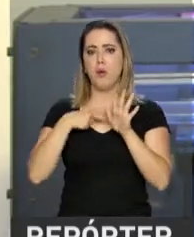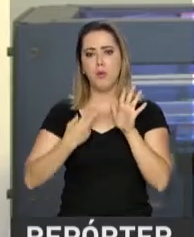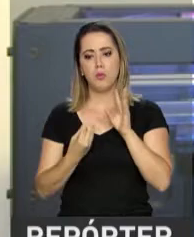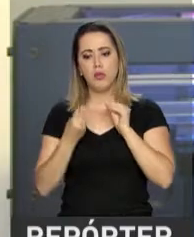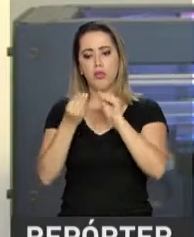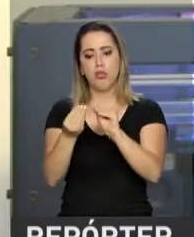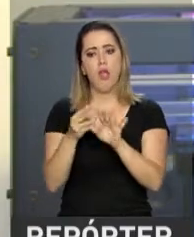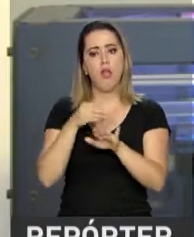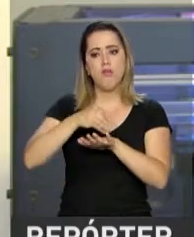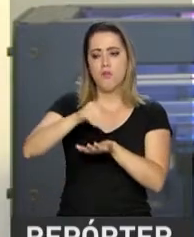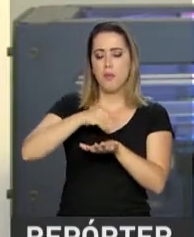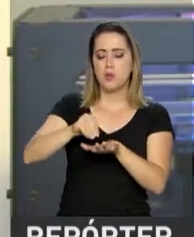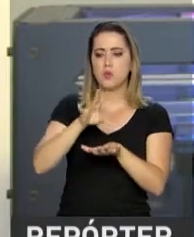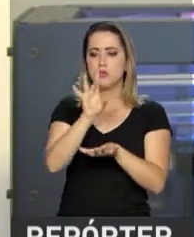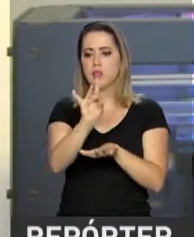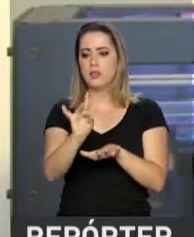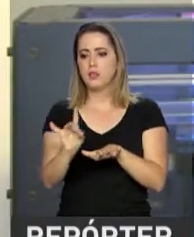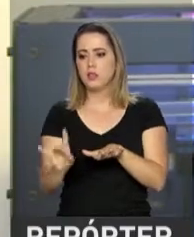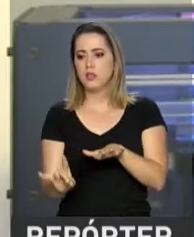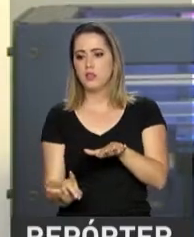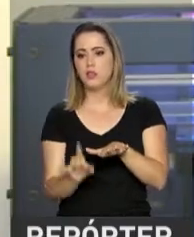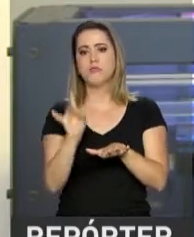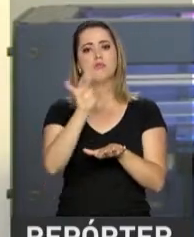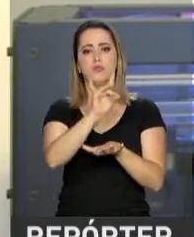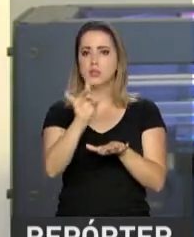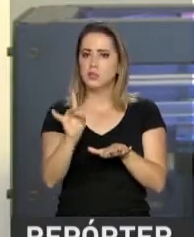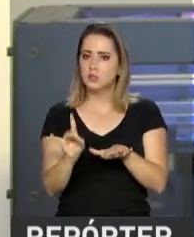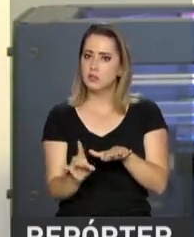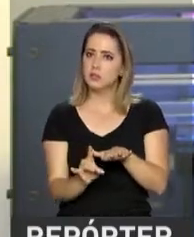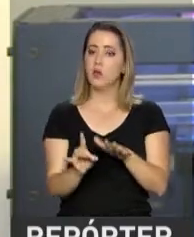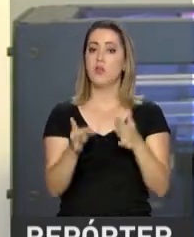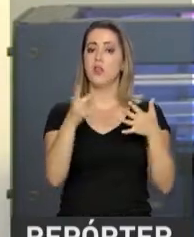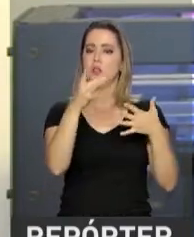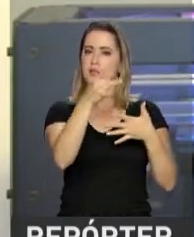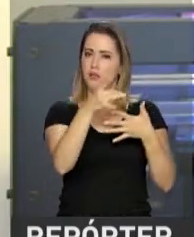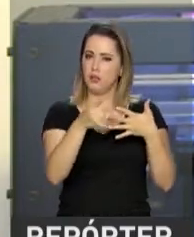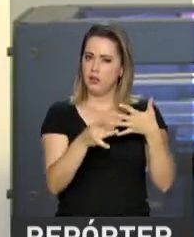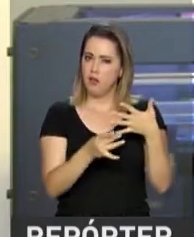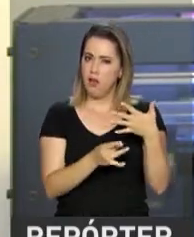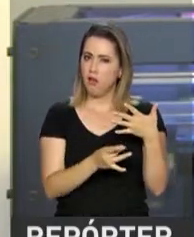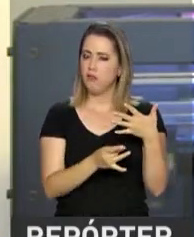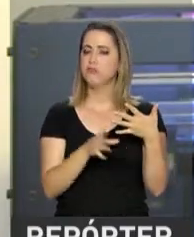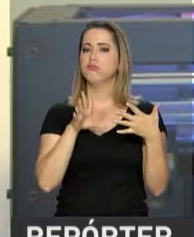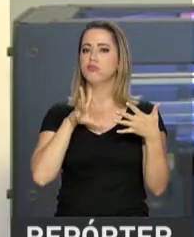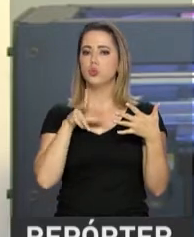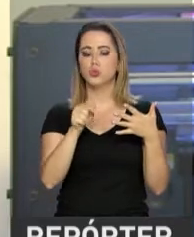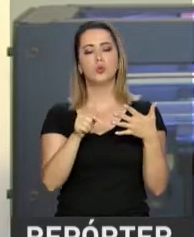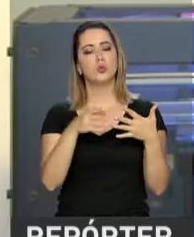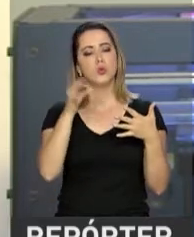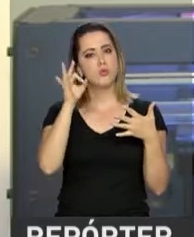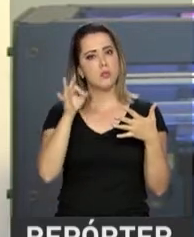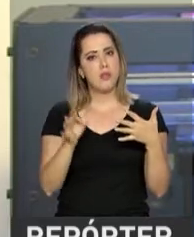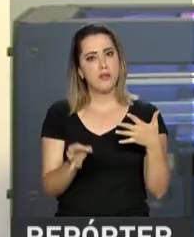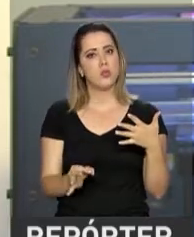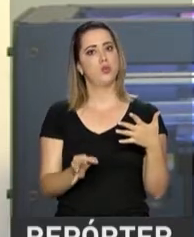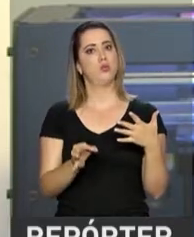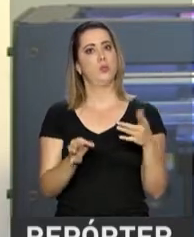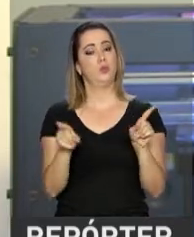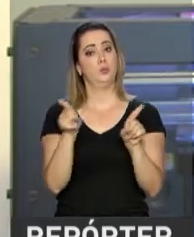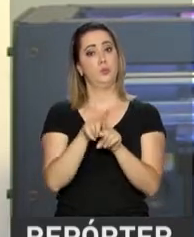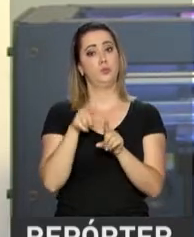informações essas informações vão gerar um guia o que a gente chama de um dia para é